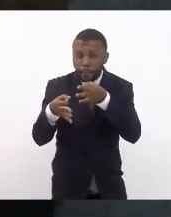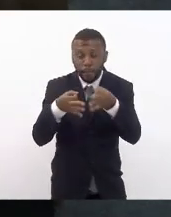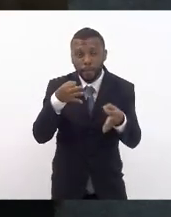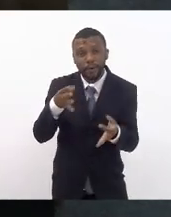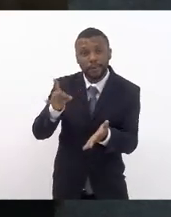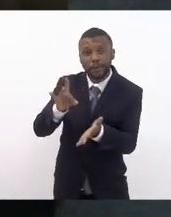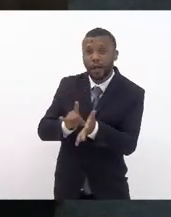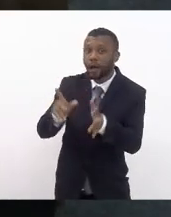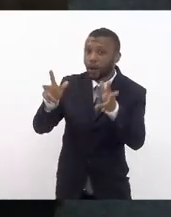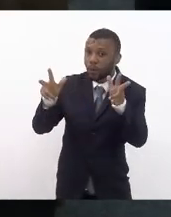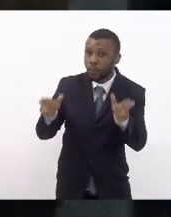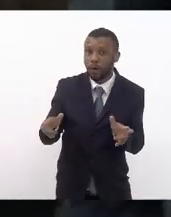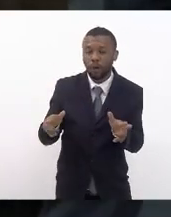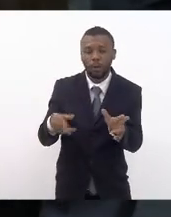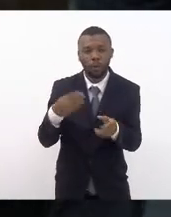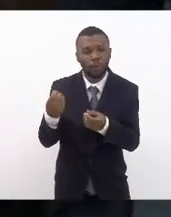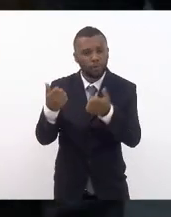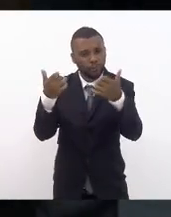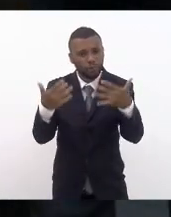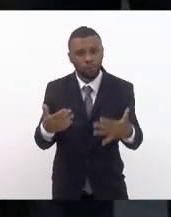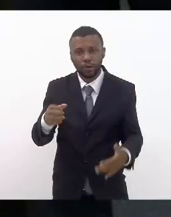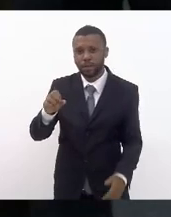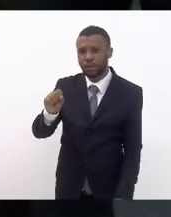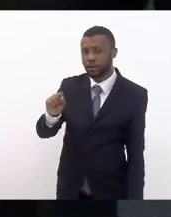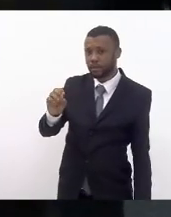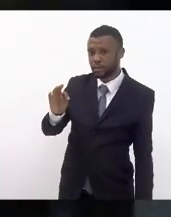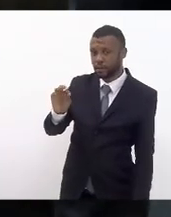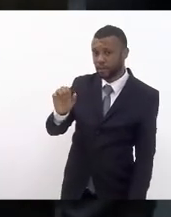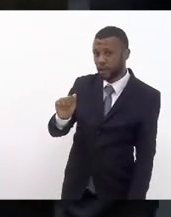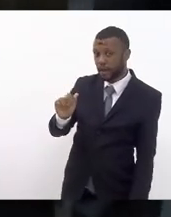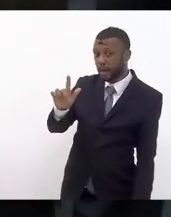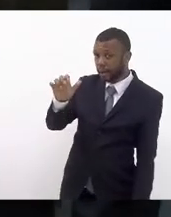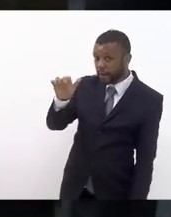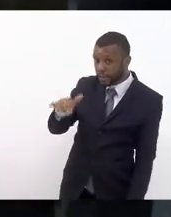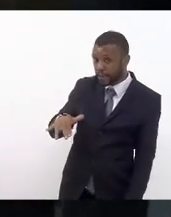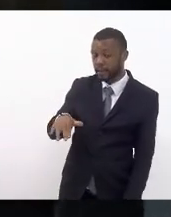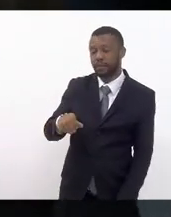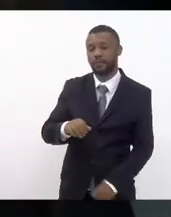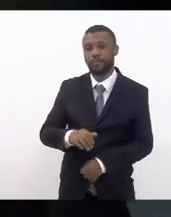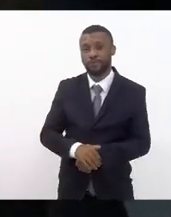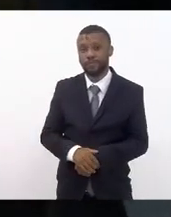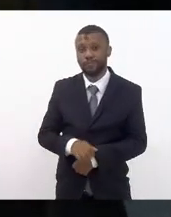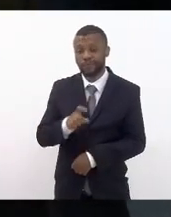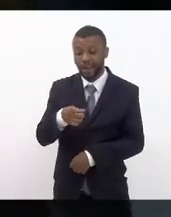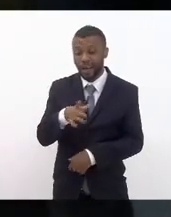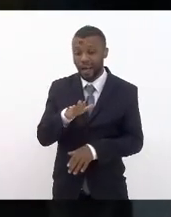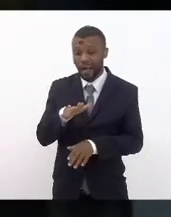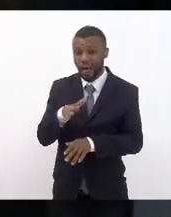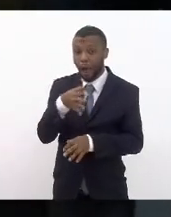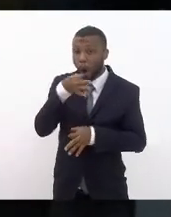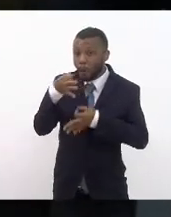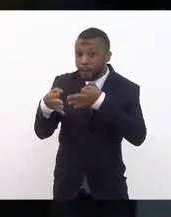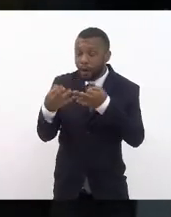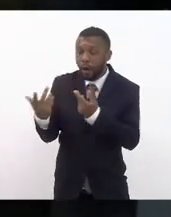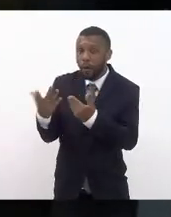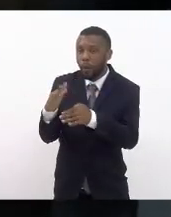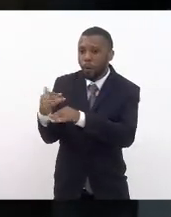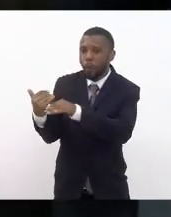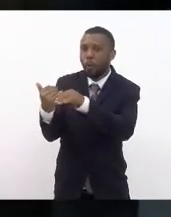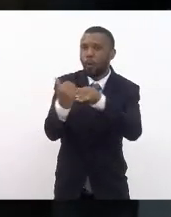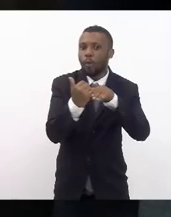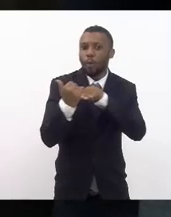como dizia Stalin: a unanimidade só existe nos cemitérios. É verdade